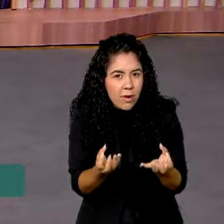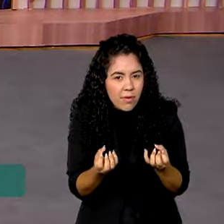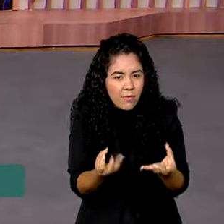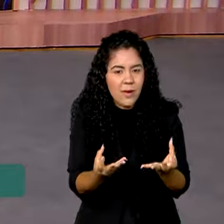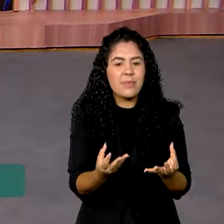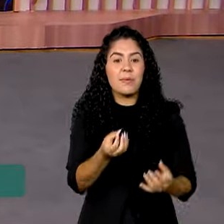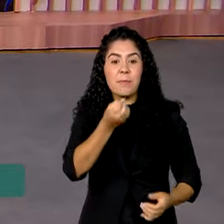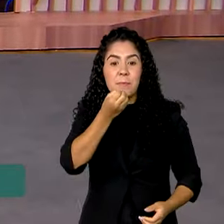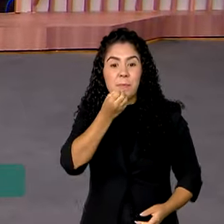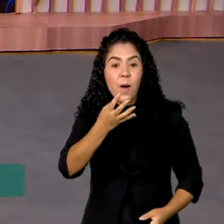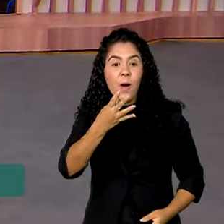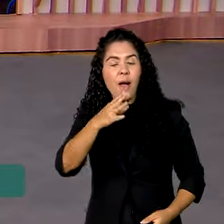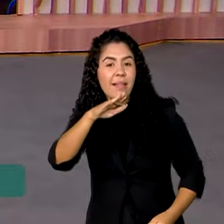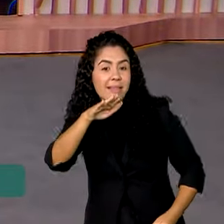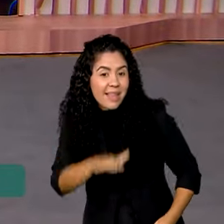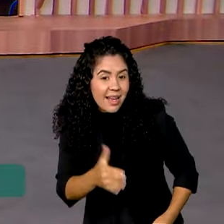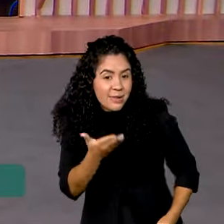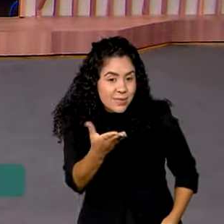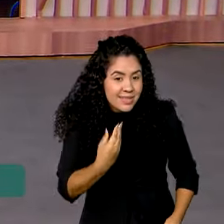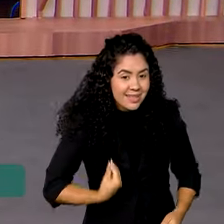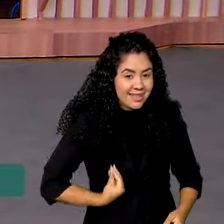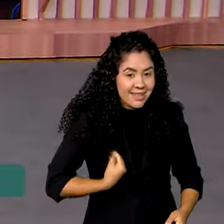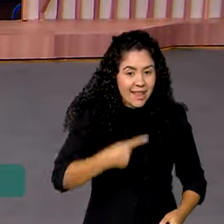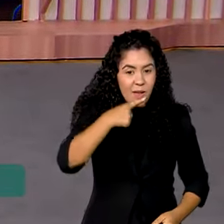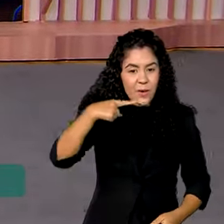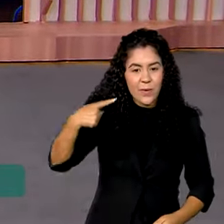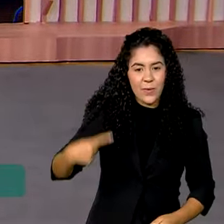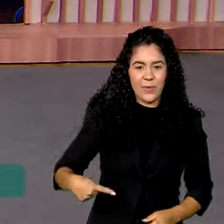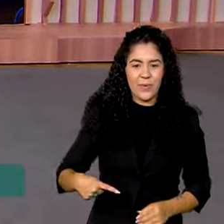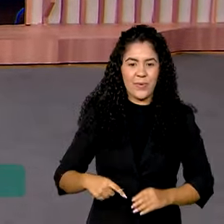gente bom dia boa tarde para você